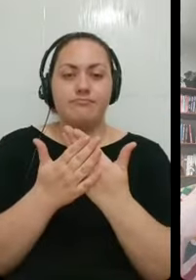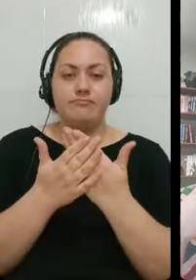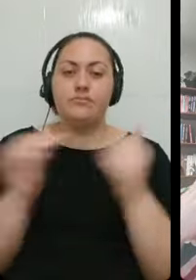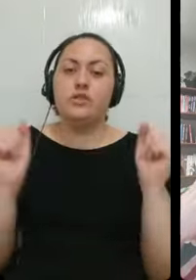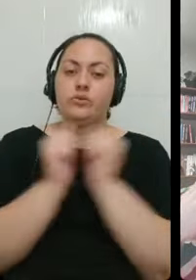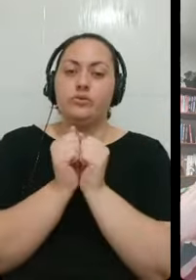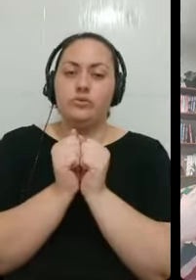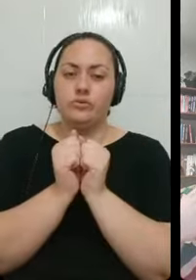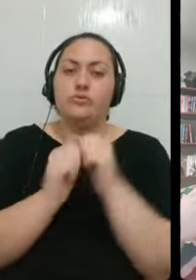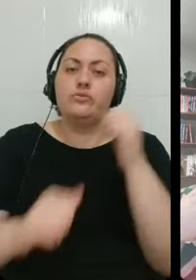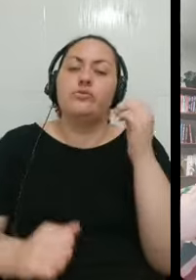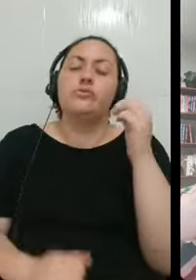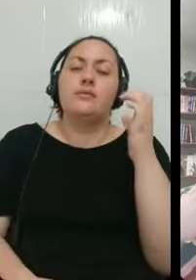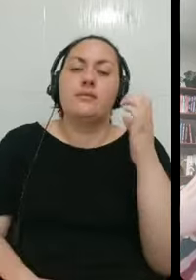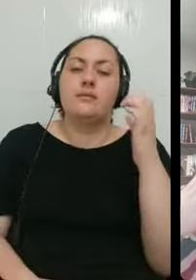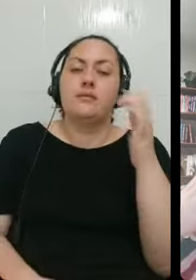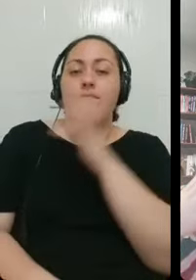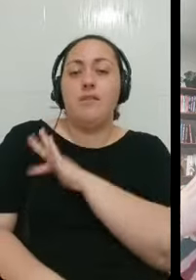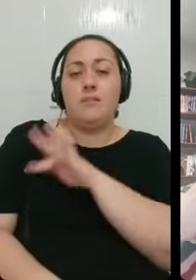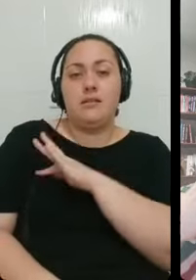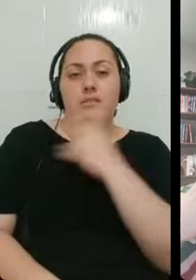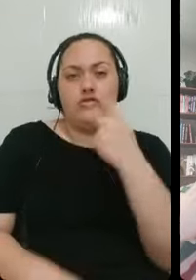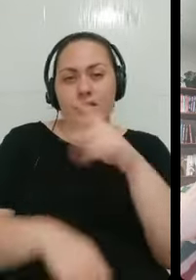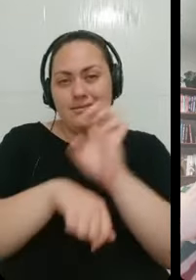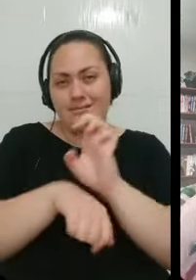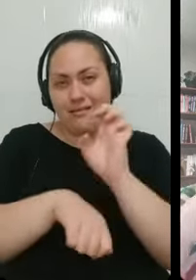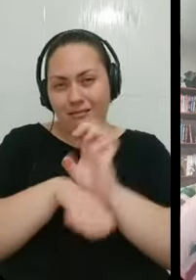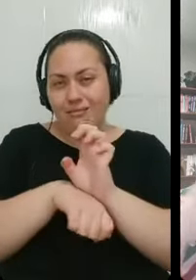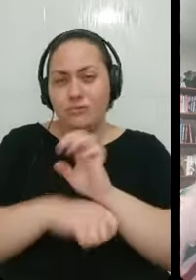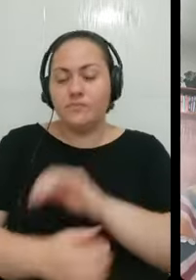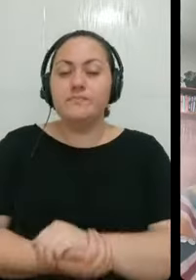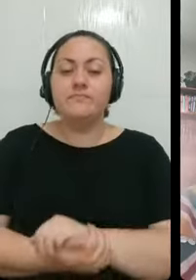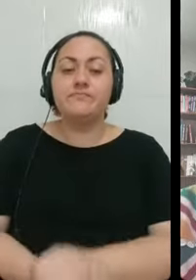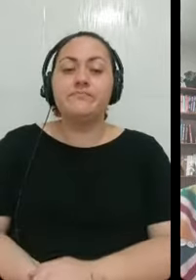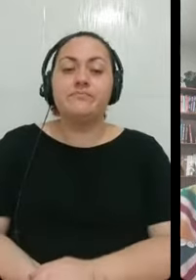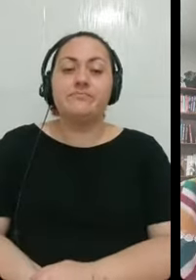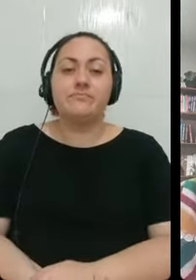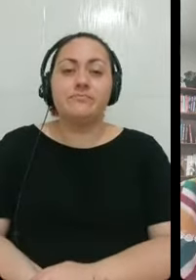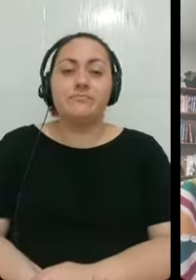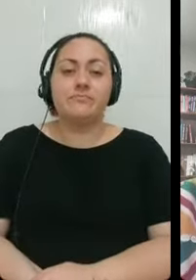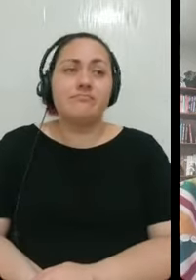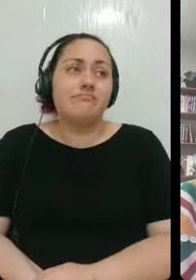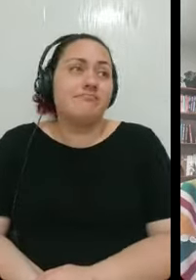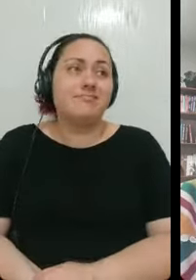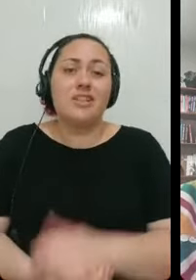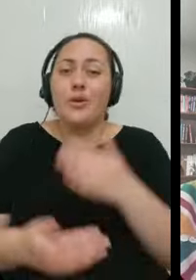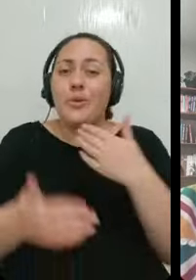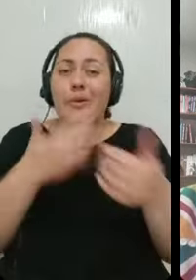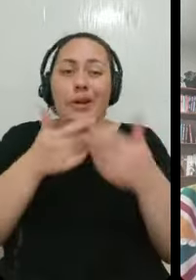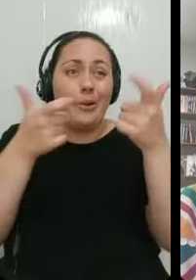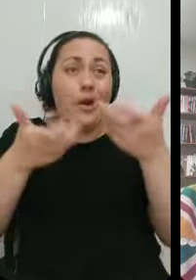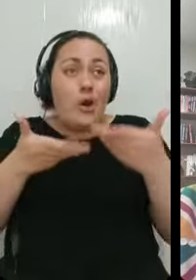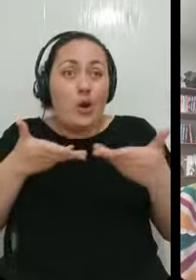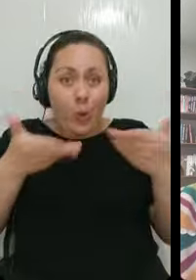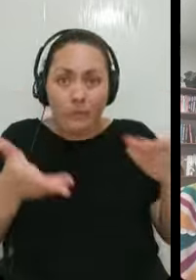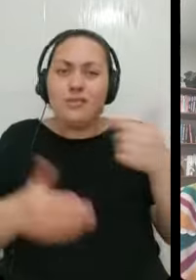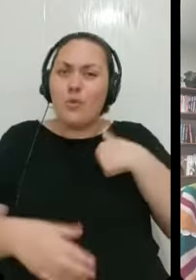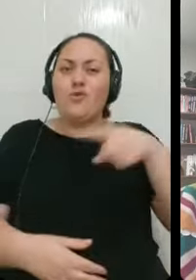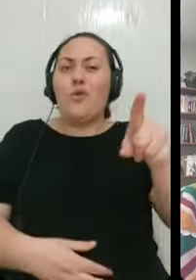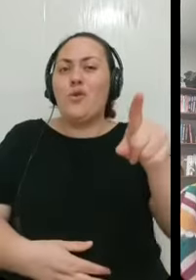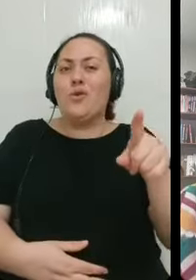assistência farmacêutica do Estado. Então, e a gente está numa situação que onde a gente é convidado, a gente vai, né? Então, a